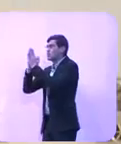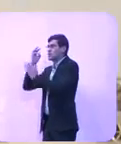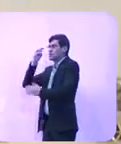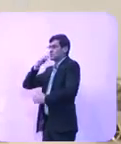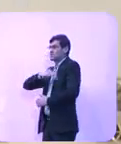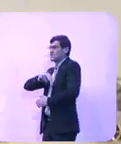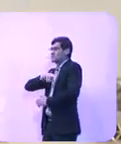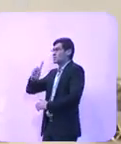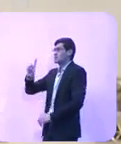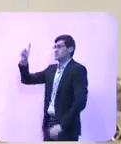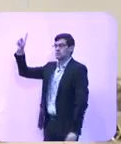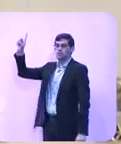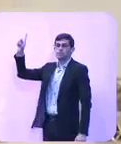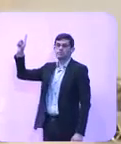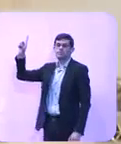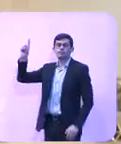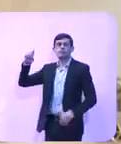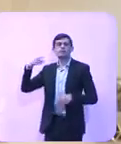de Deus.